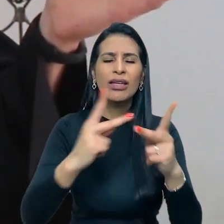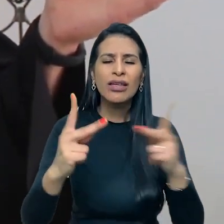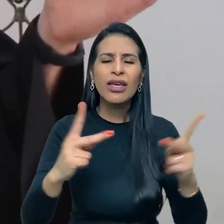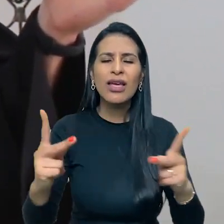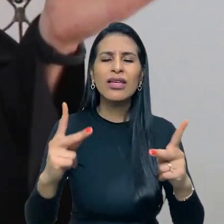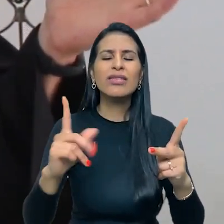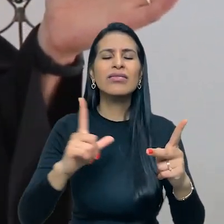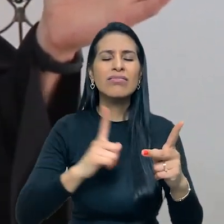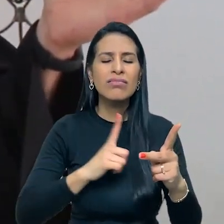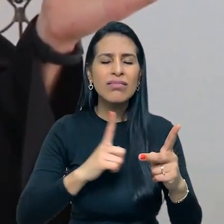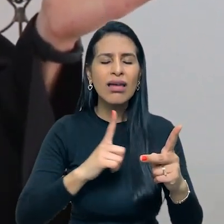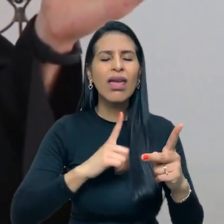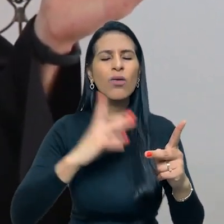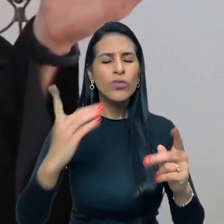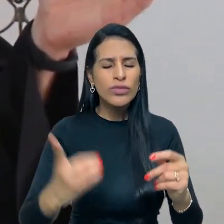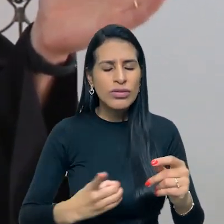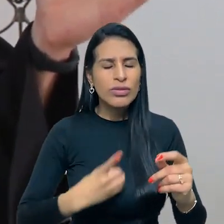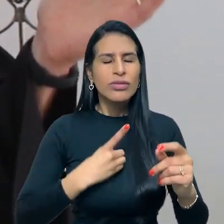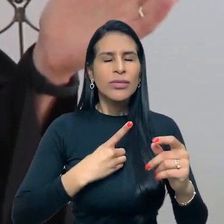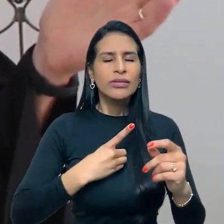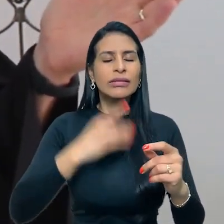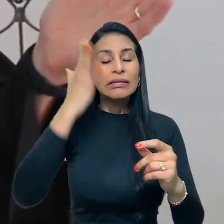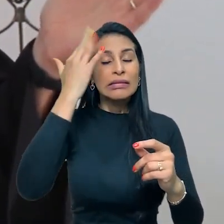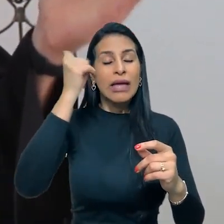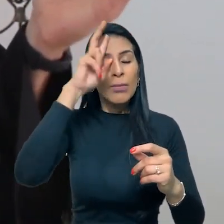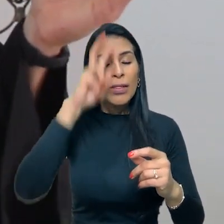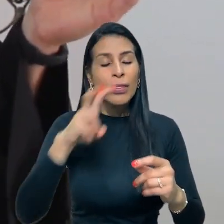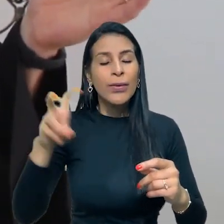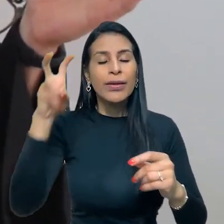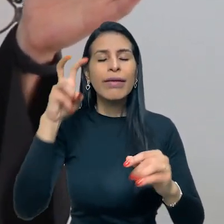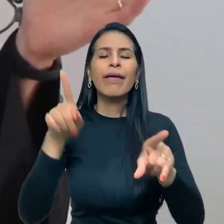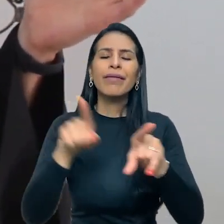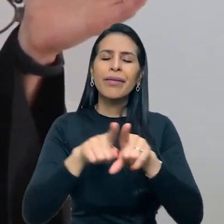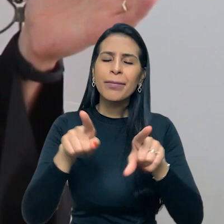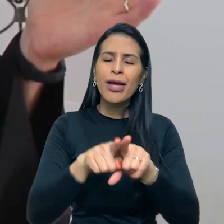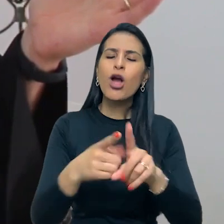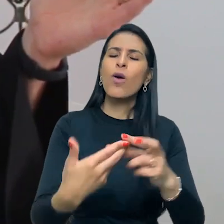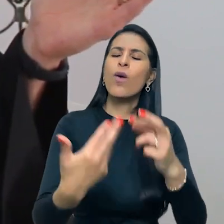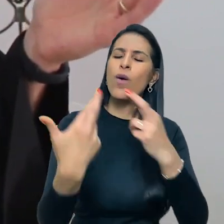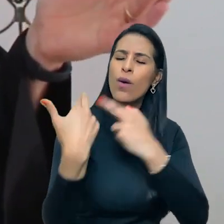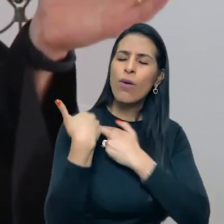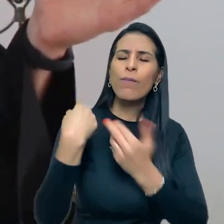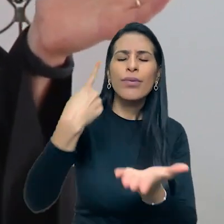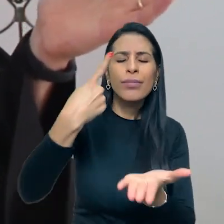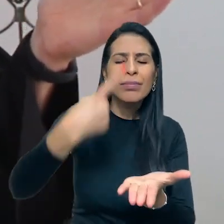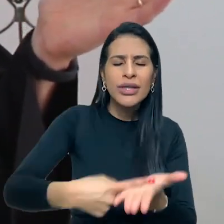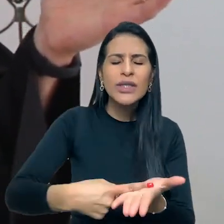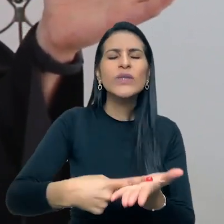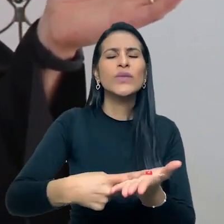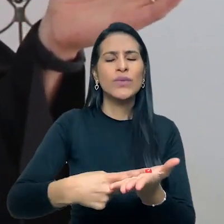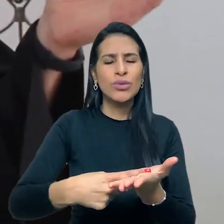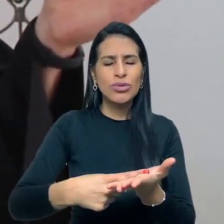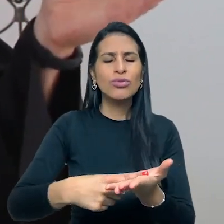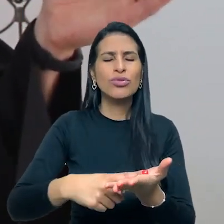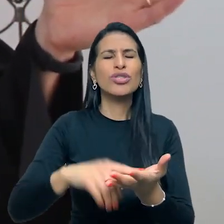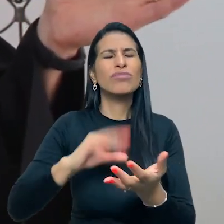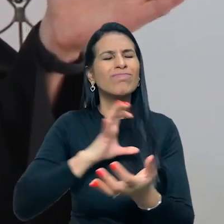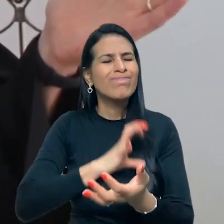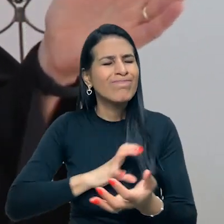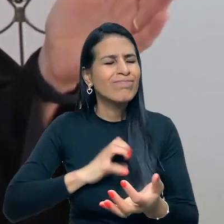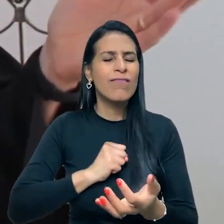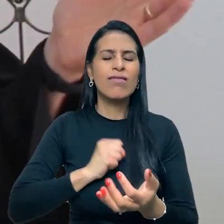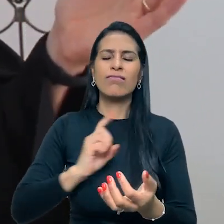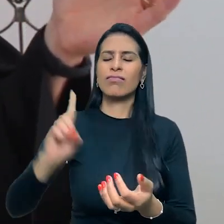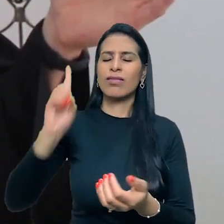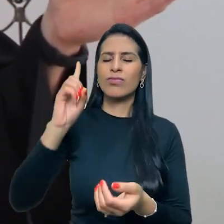discernimento, sabedoria e compromisso para abraçar a missão de amar a Deus